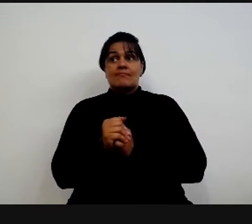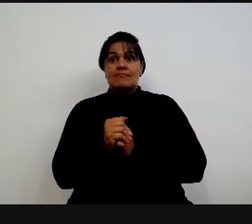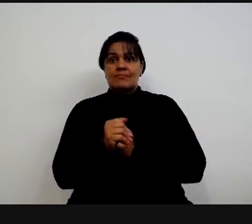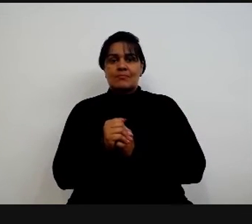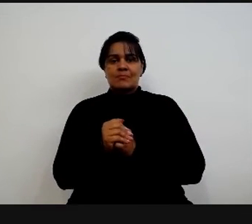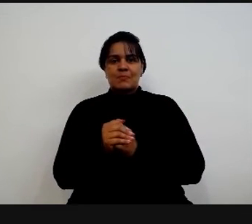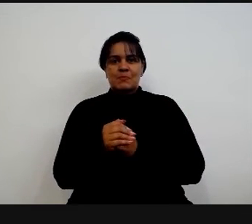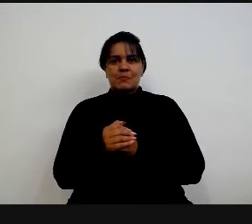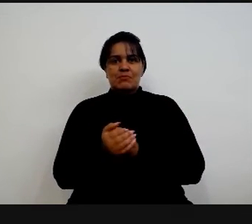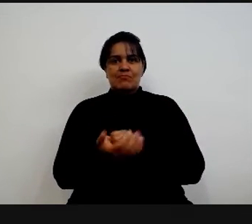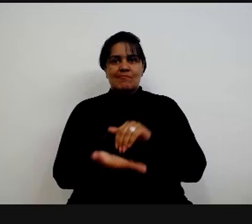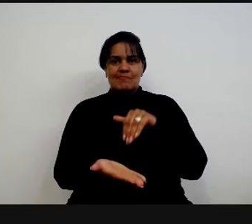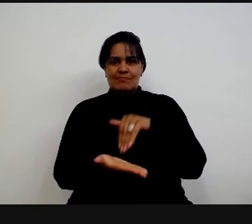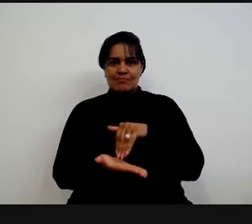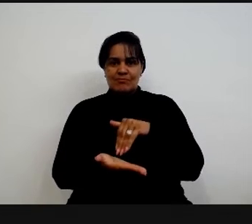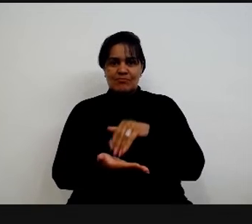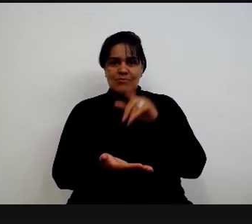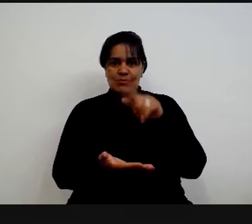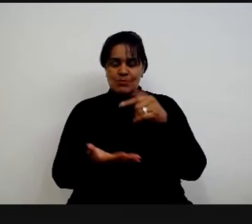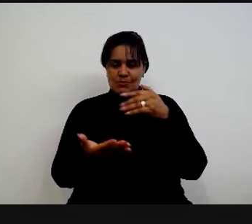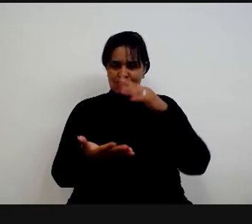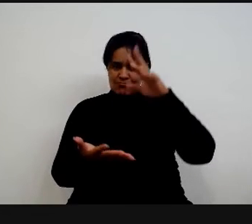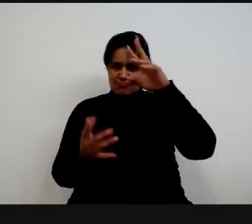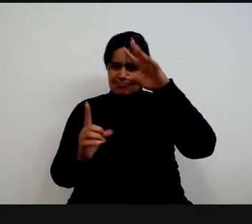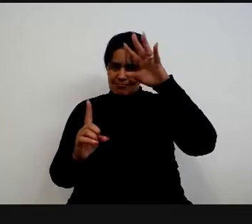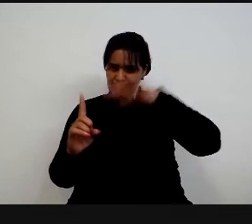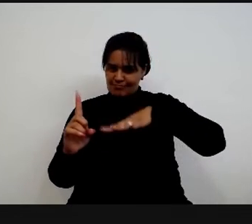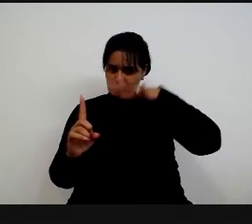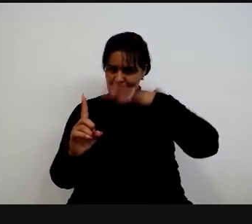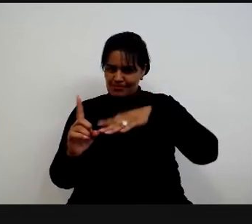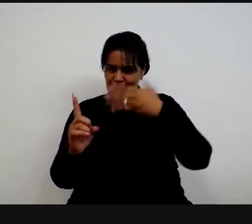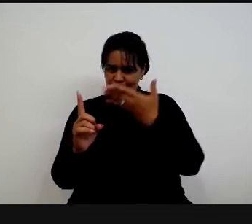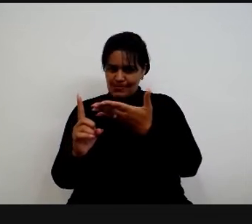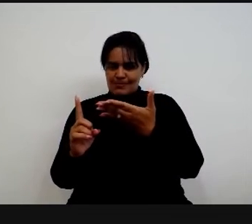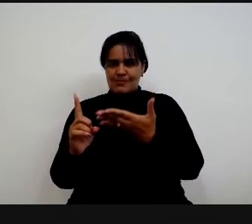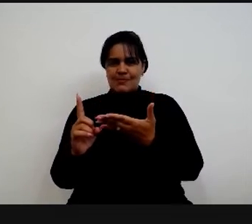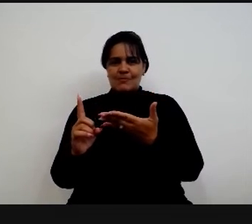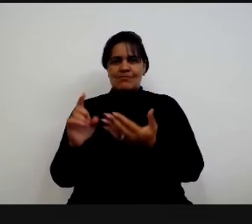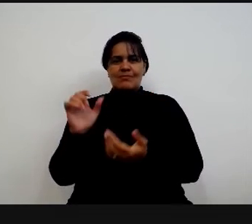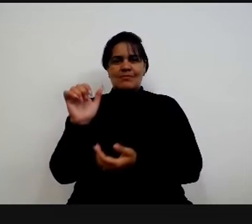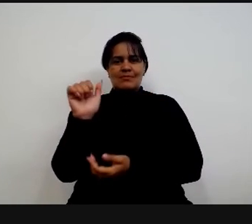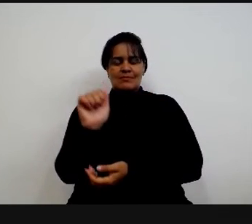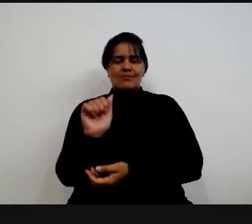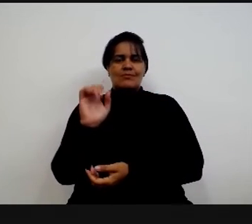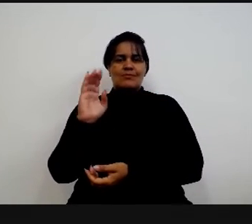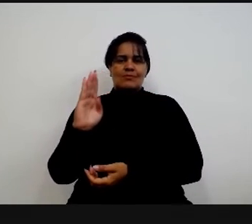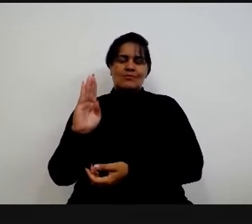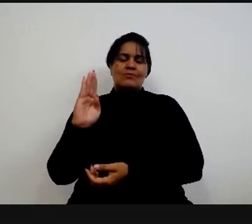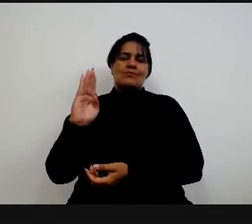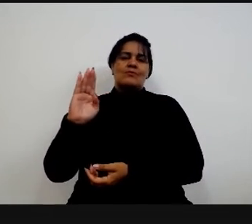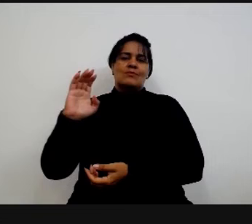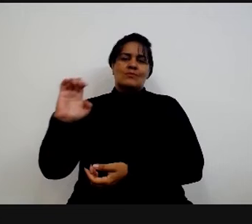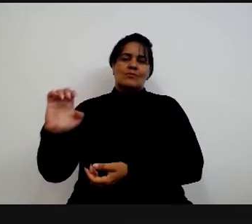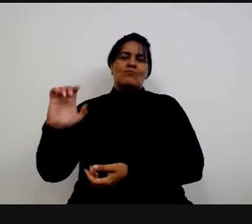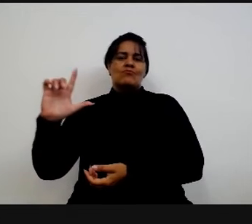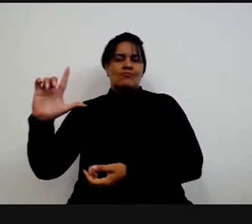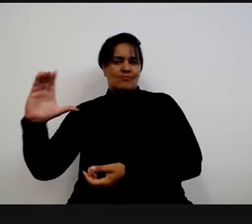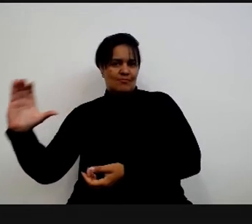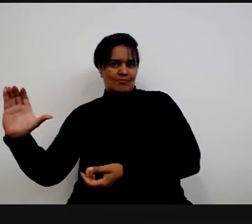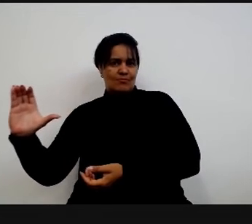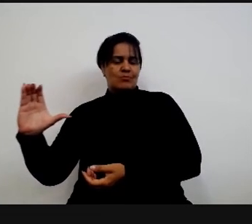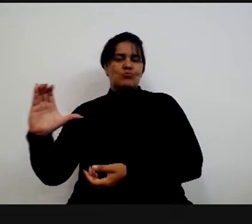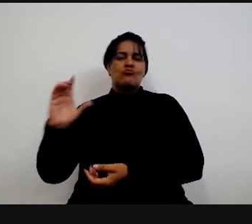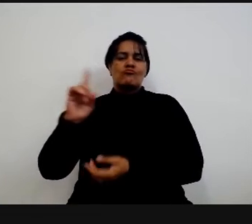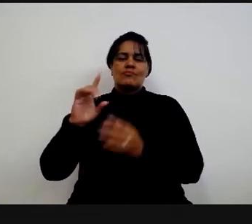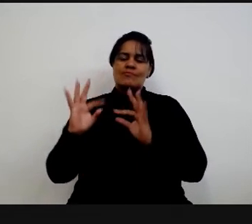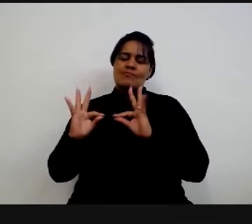deixando para o final, a grande homenagem à Associação Brasileira de Escolas Legislativas e de Contas,